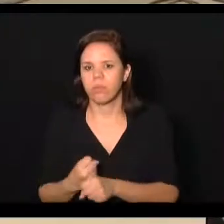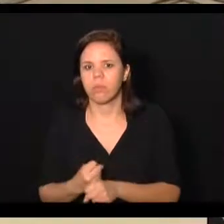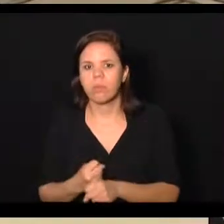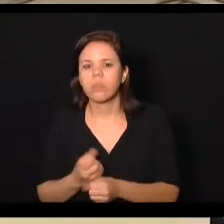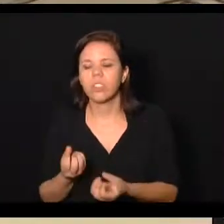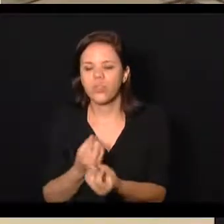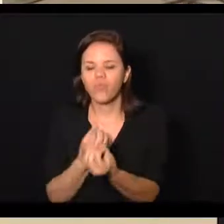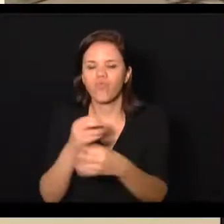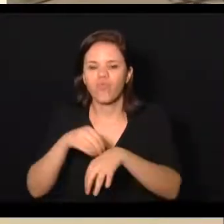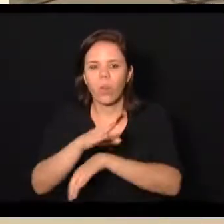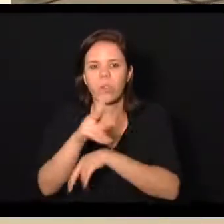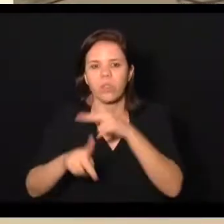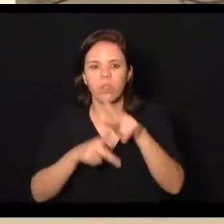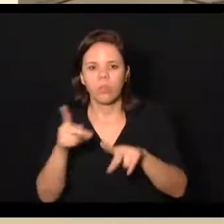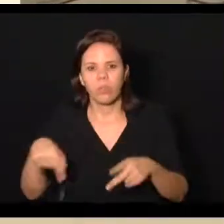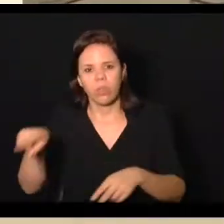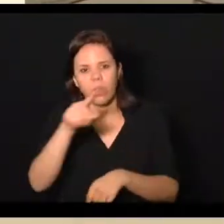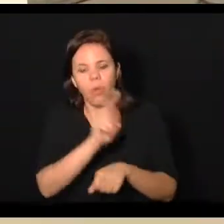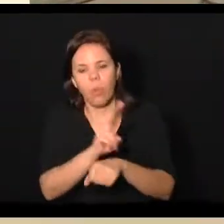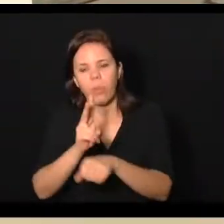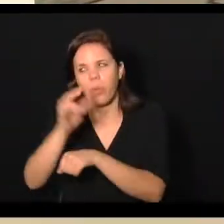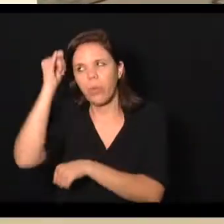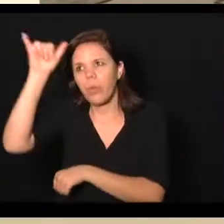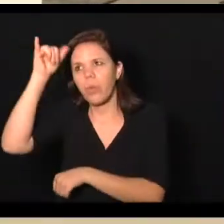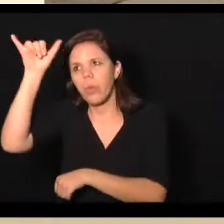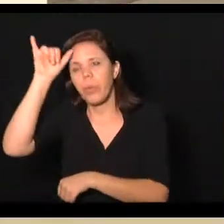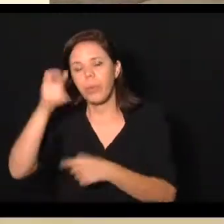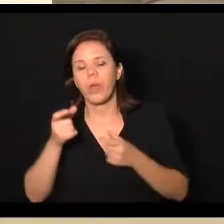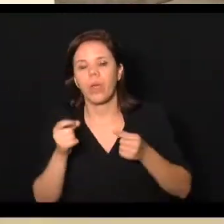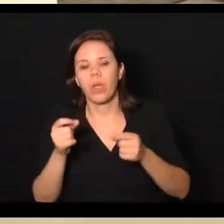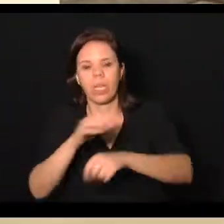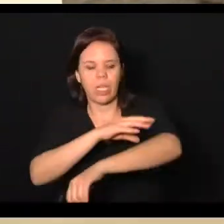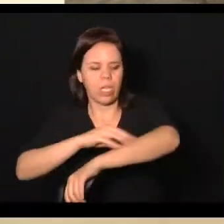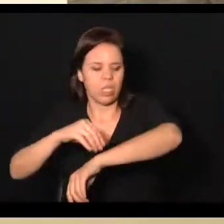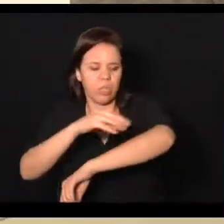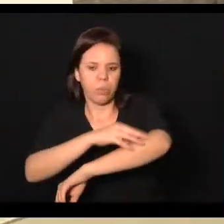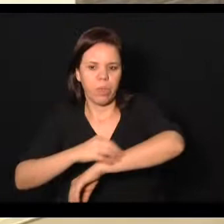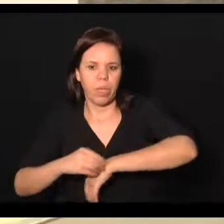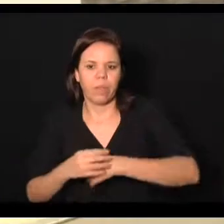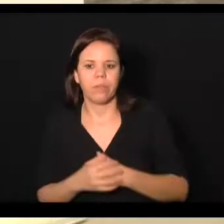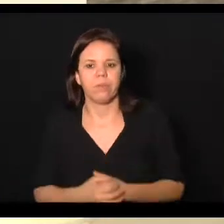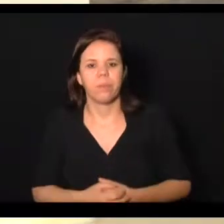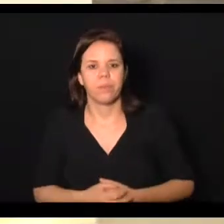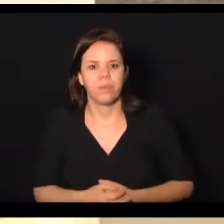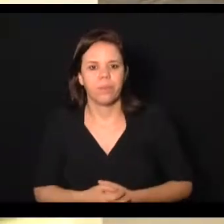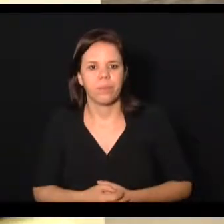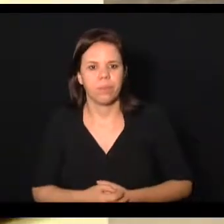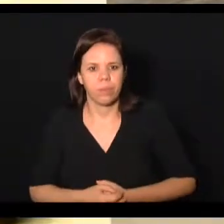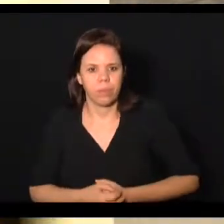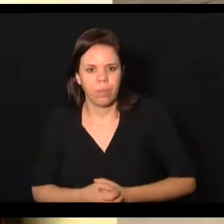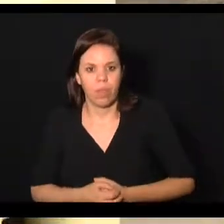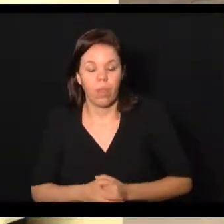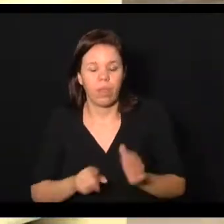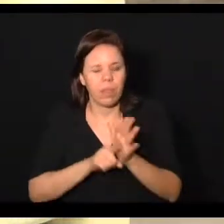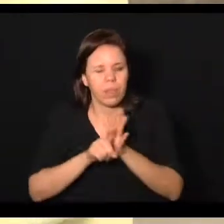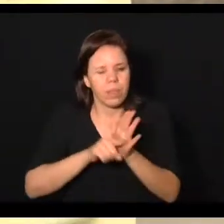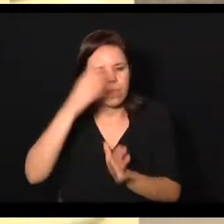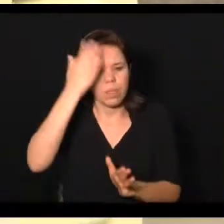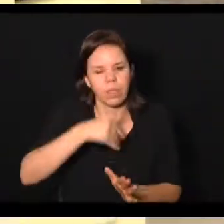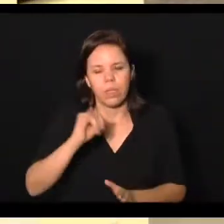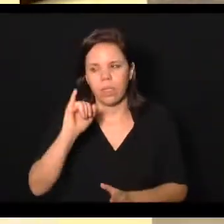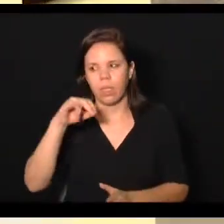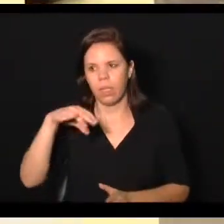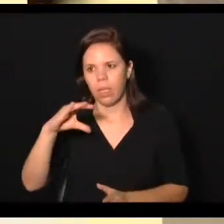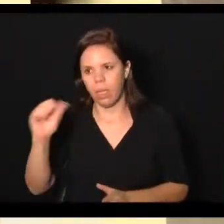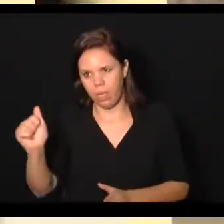à comunidade sobre a prevenção ao câncer de pele. O câncer de pele, segundo o INCA, o Instituto